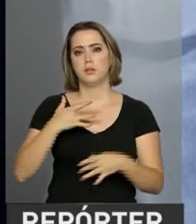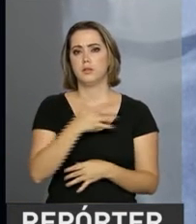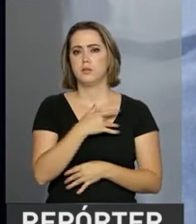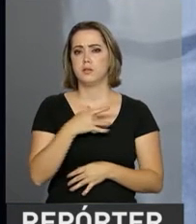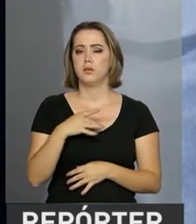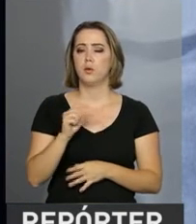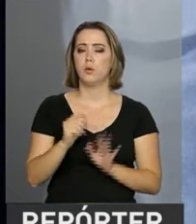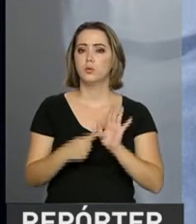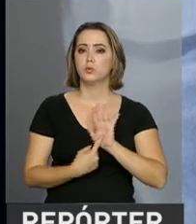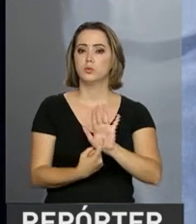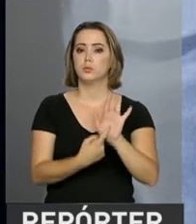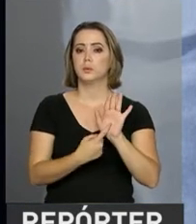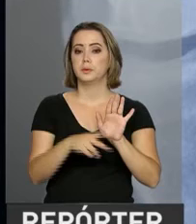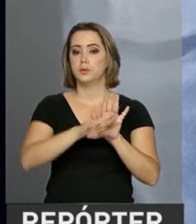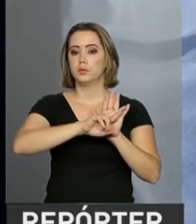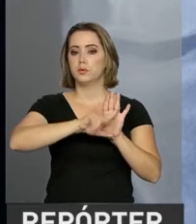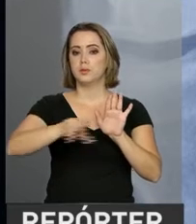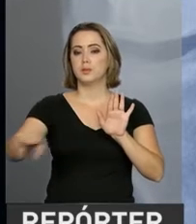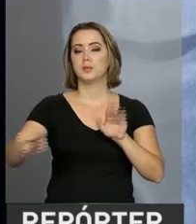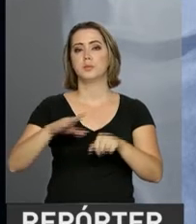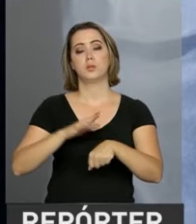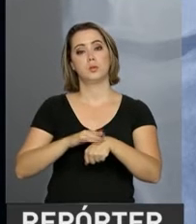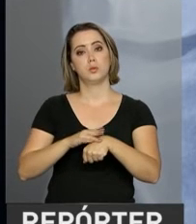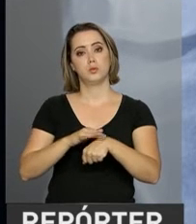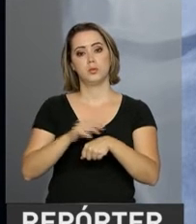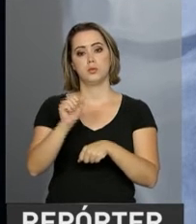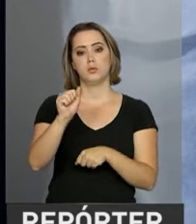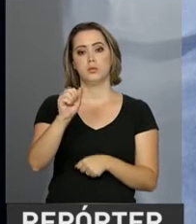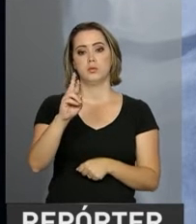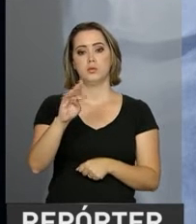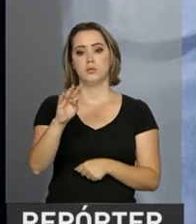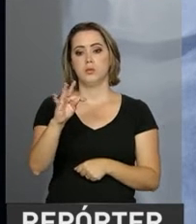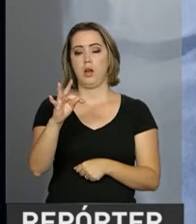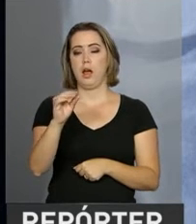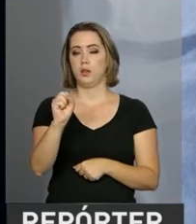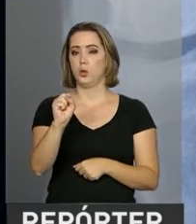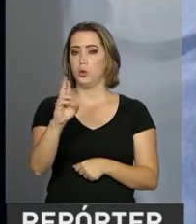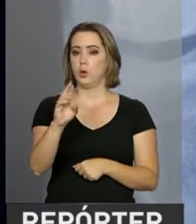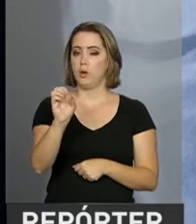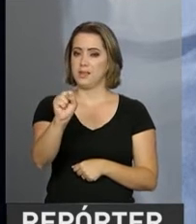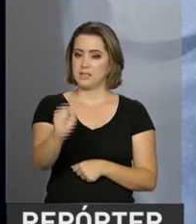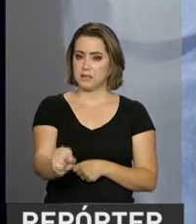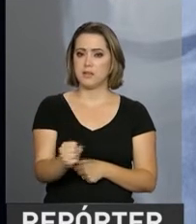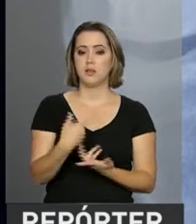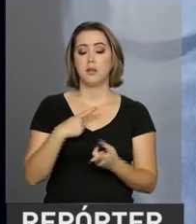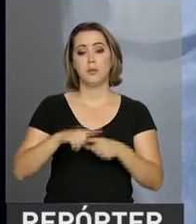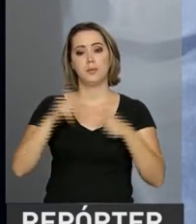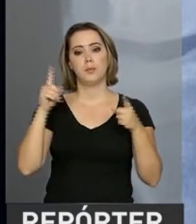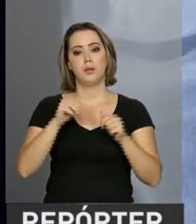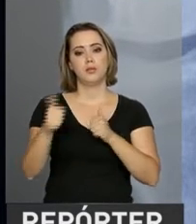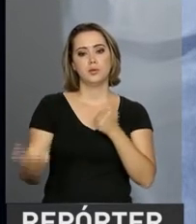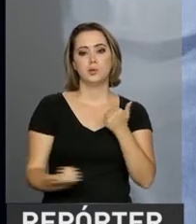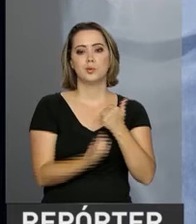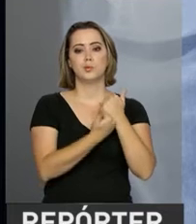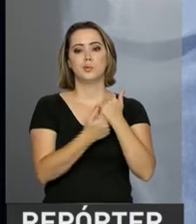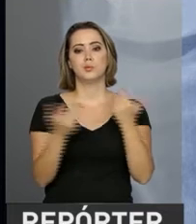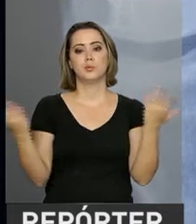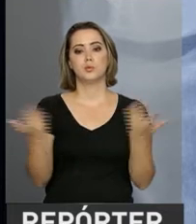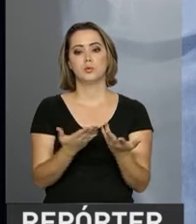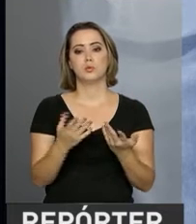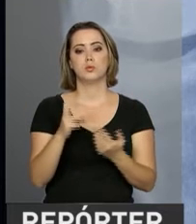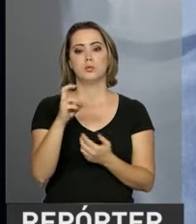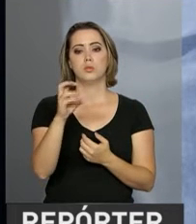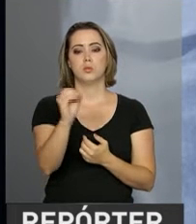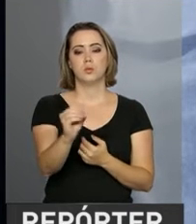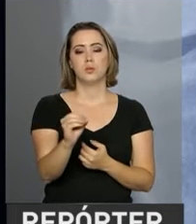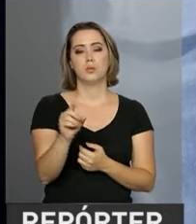sofrem de artrose o valor de uma primeira prótese é de 20 mil reais mas com a substituição o custo vai para